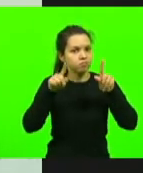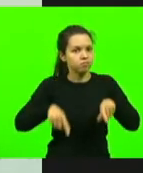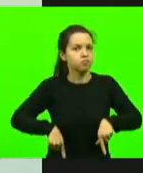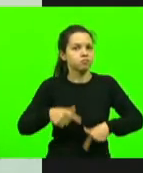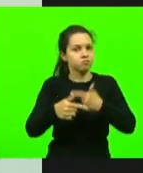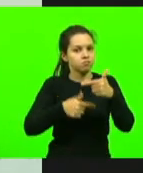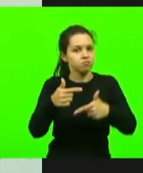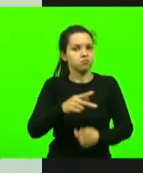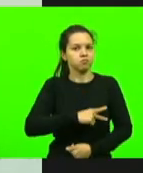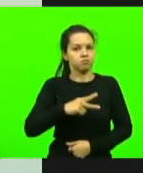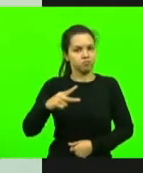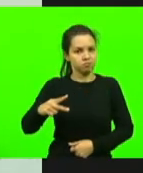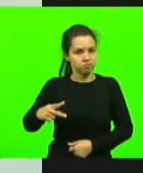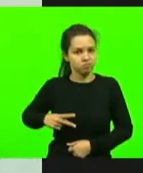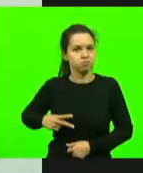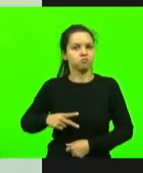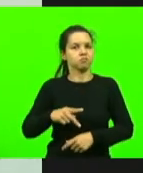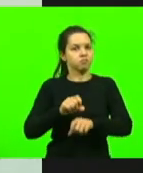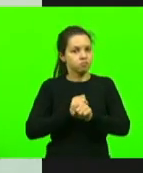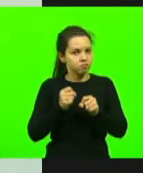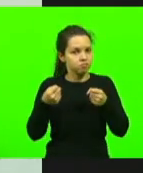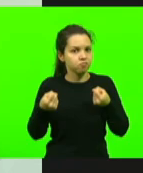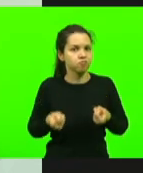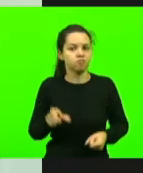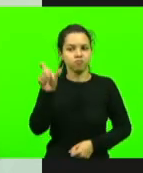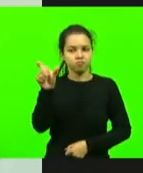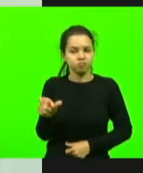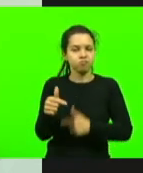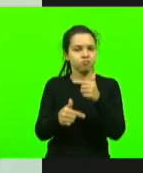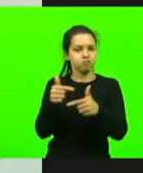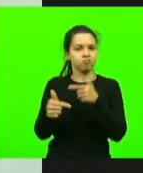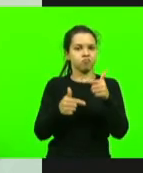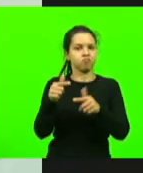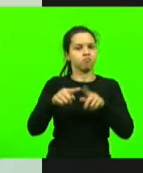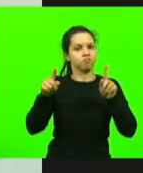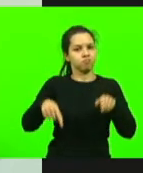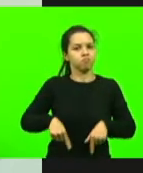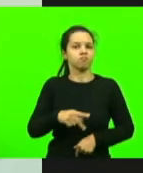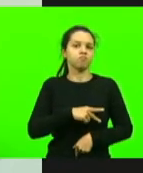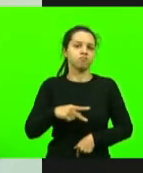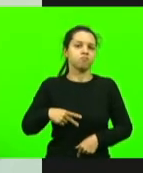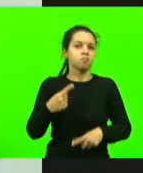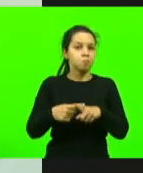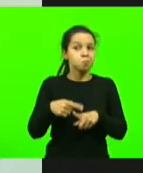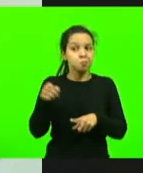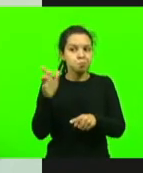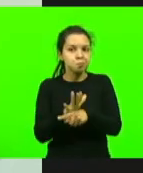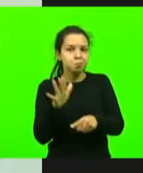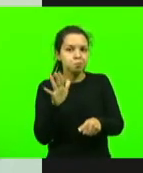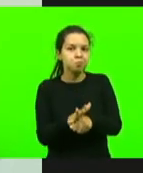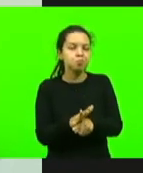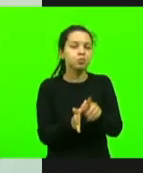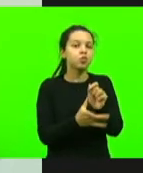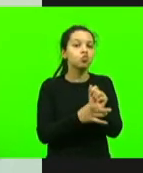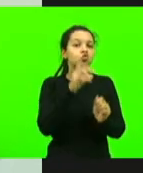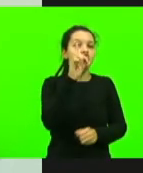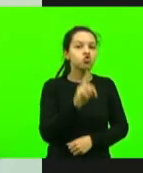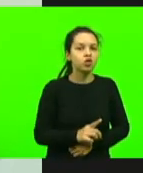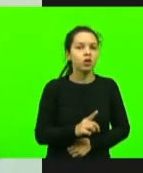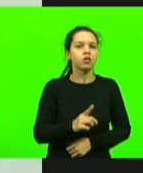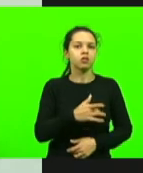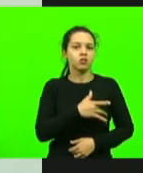e defender o servidor público porque a ele que vai garantir o direito Universal à saúde